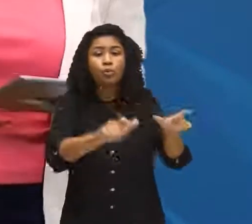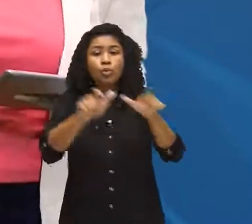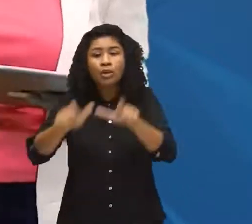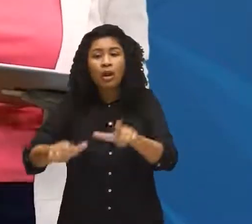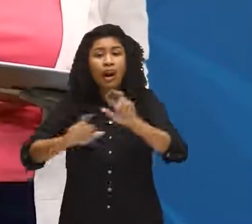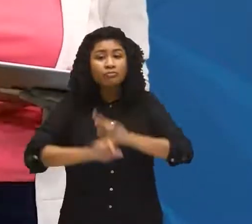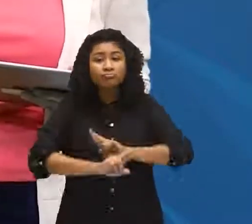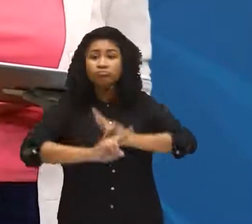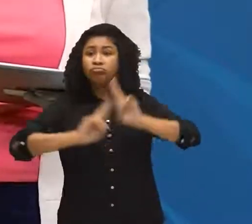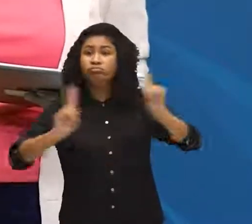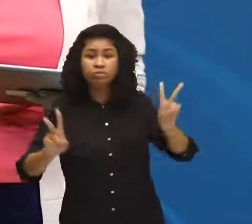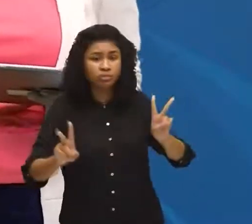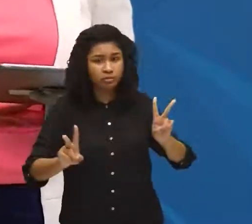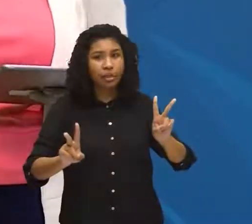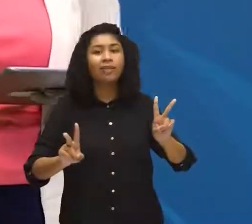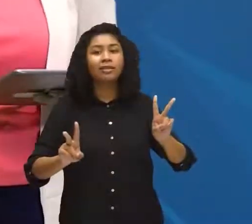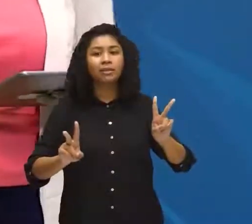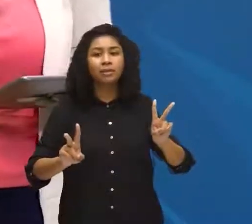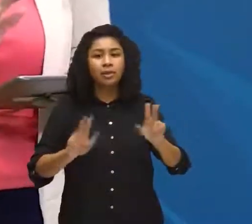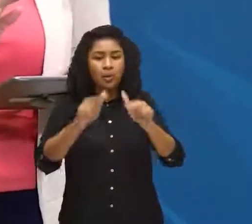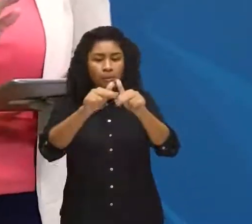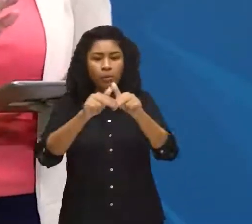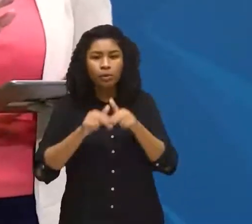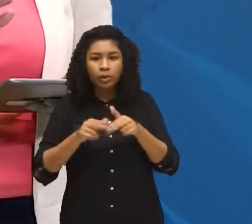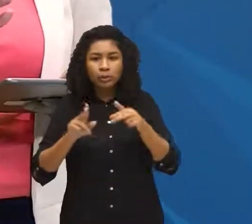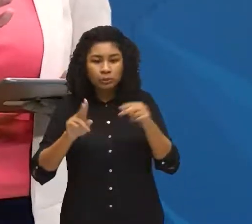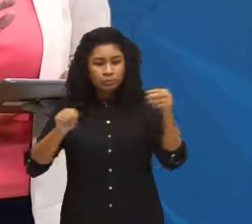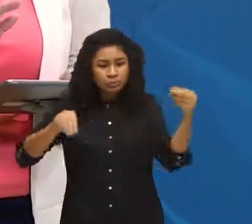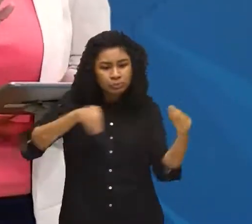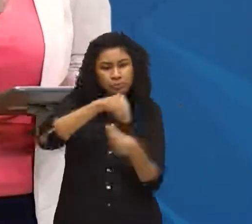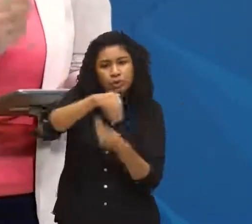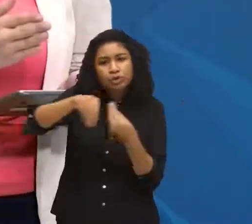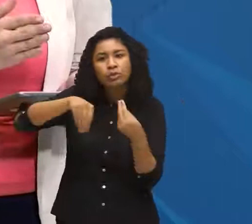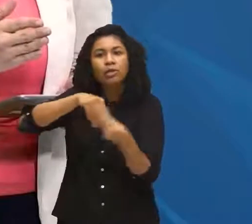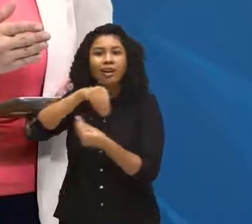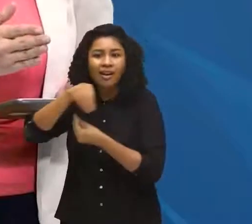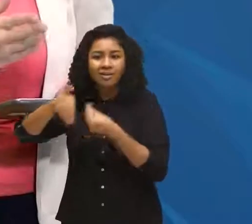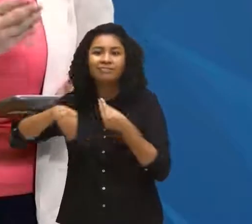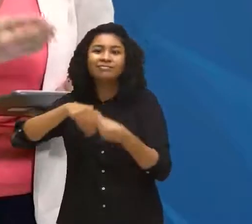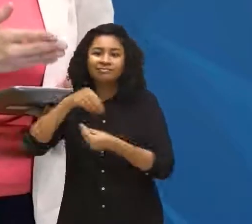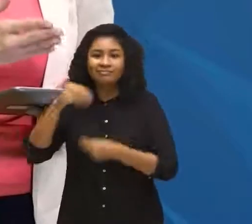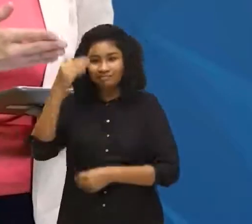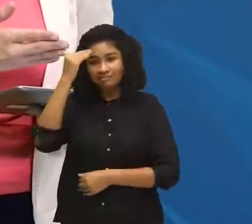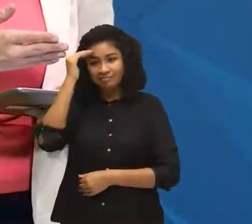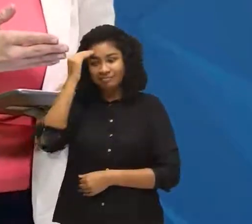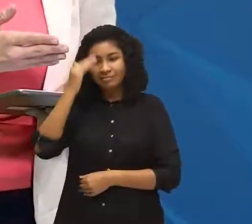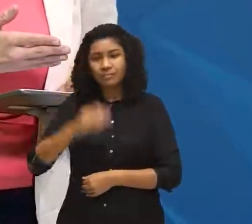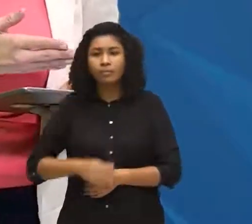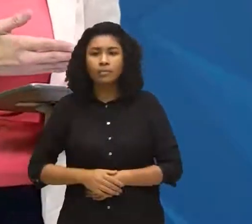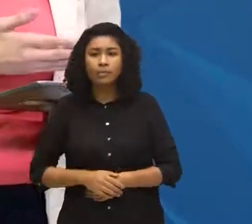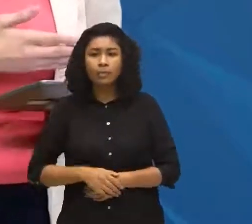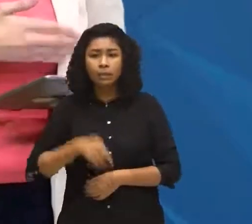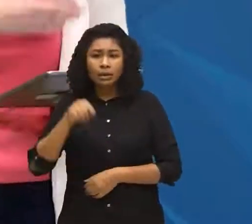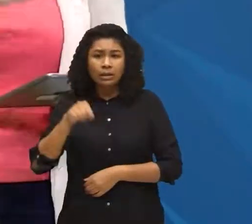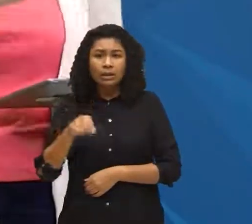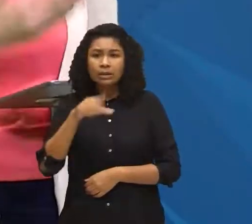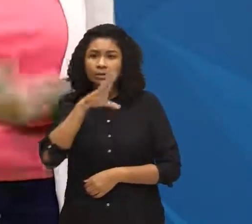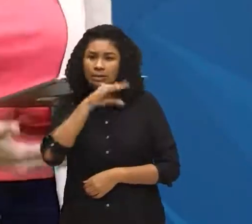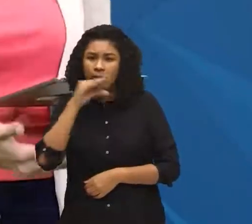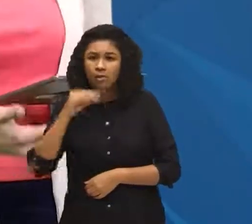essa situação com os comerciantes foi em um local e essa com a criança foi em outro, que devido às condições de não ter como conservar o